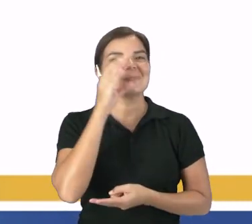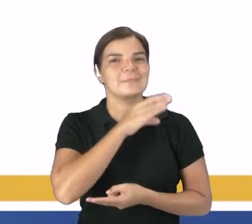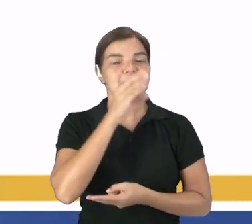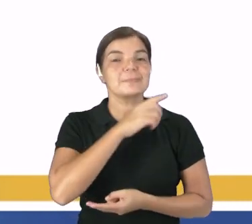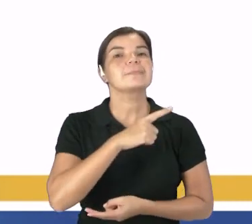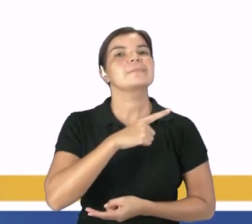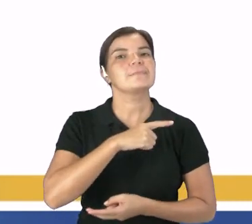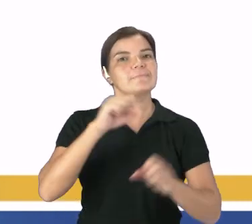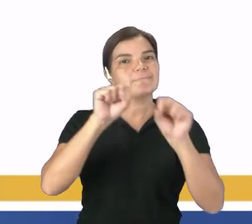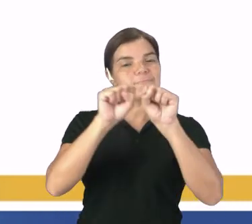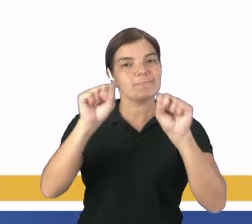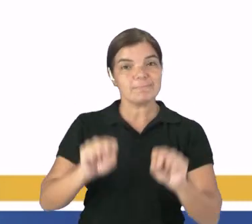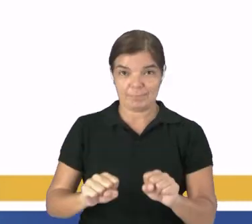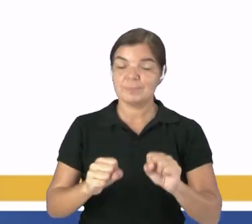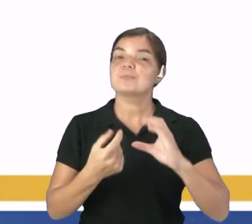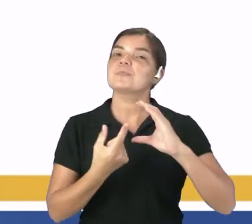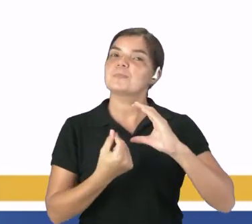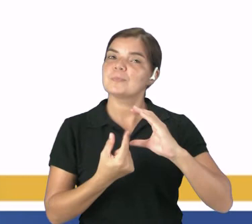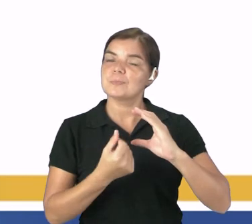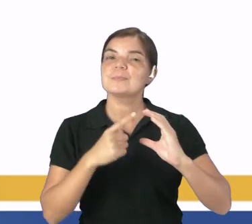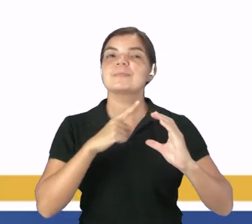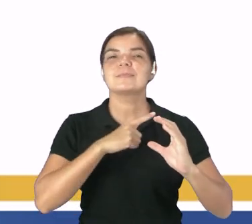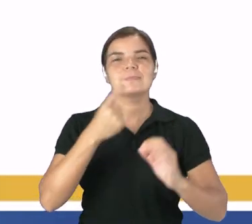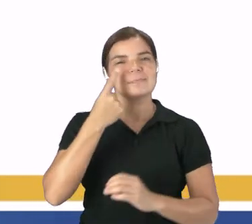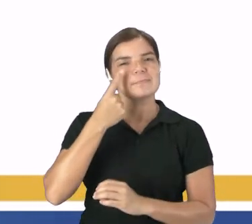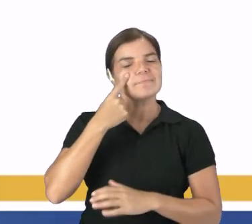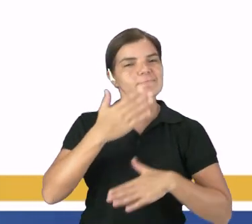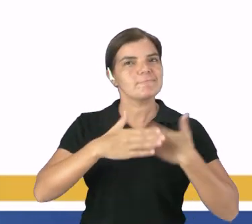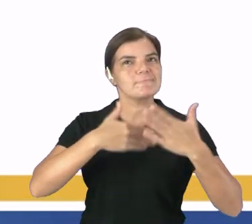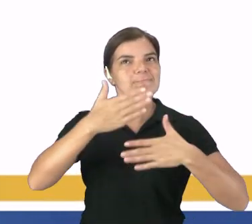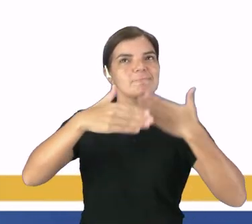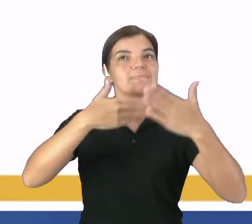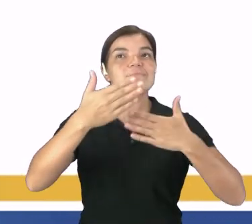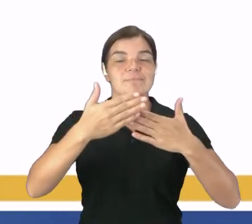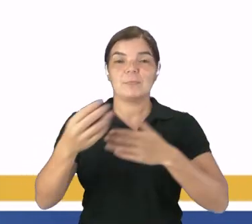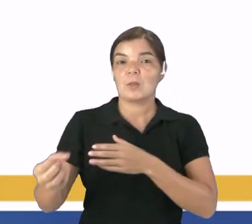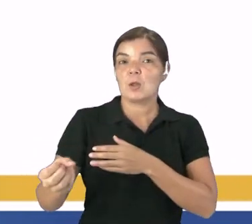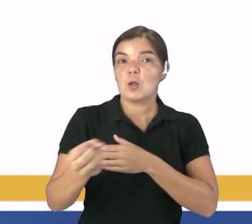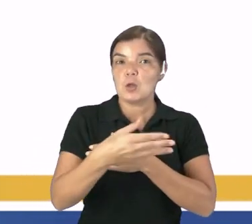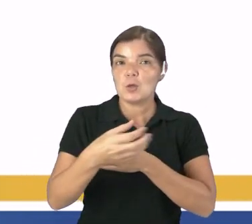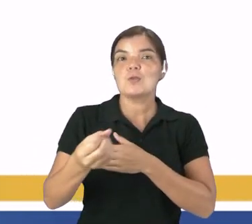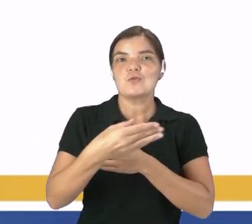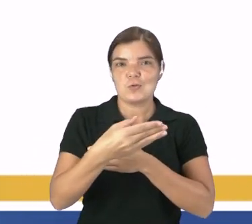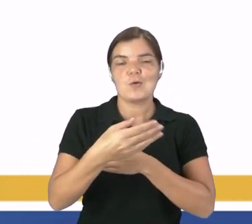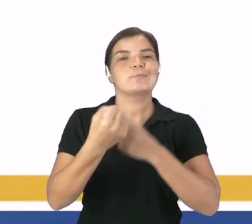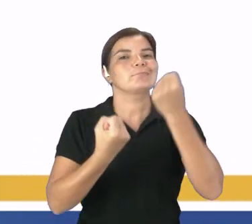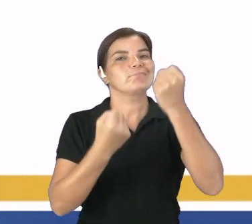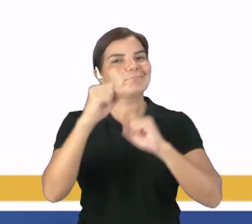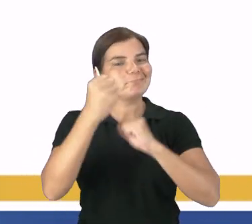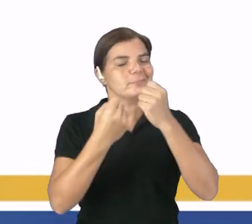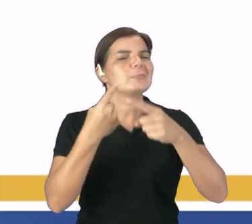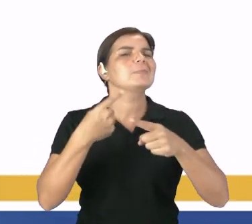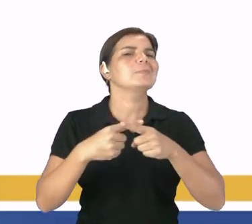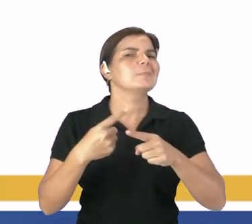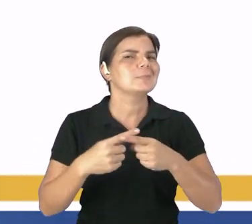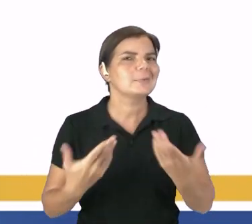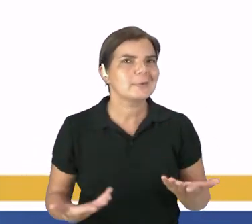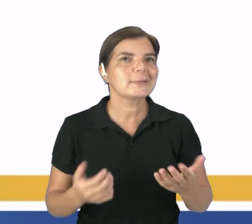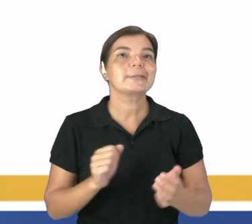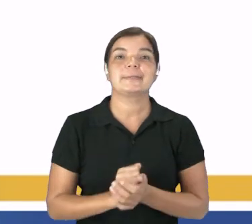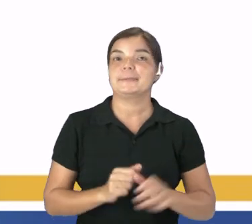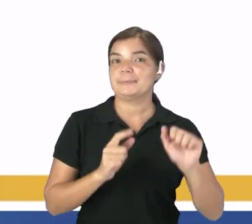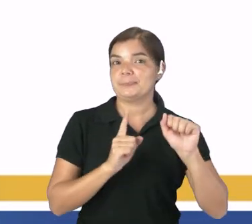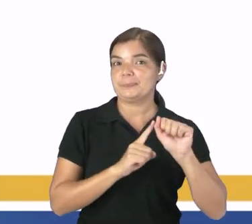Rapidinho também. Em sistemas capitalistas, podemos observar um desenvolvimento em inovações no setor industrial. Isso se dá por